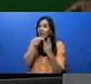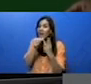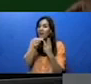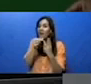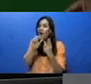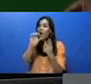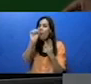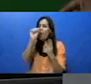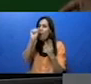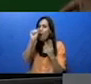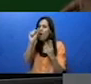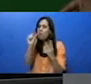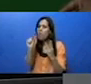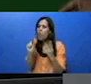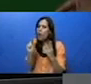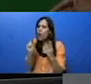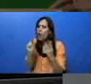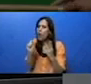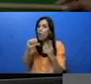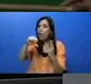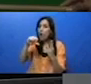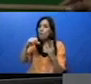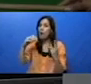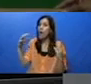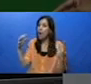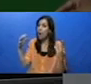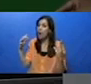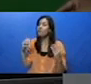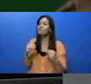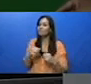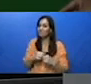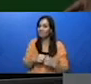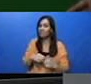do que 9. Então, 9 maior do que 8.